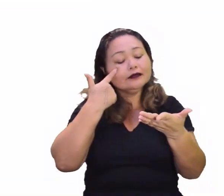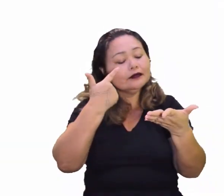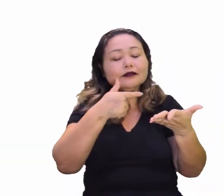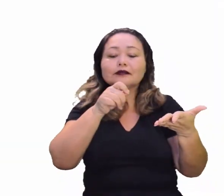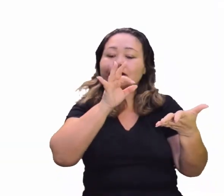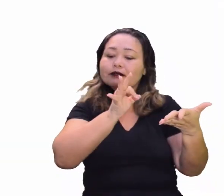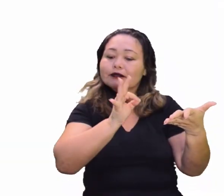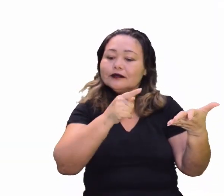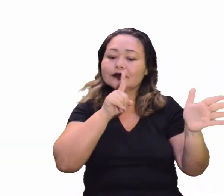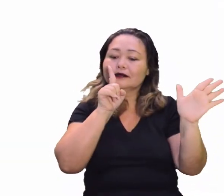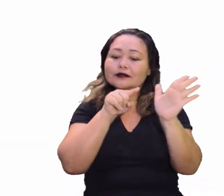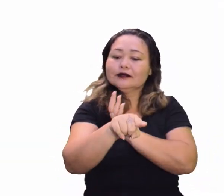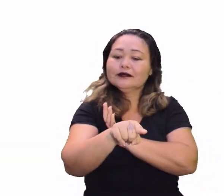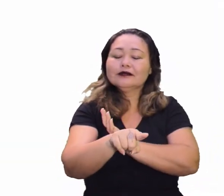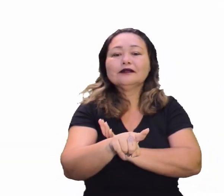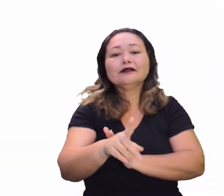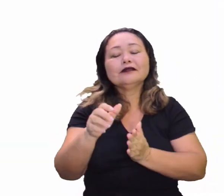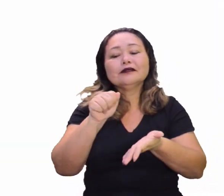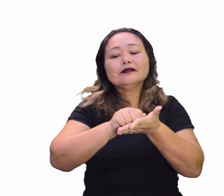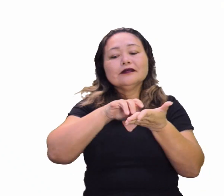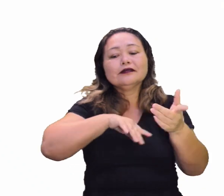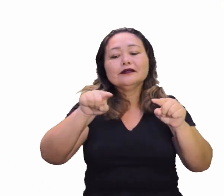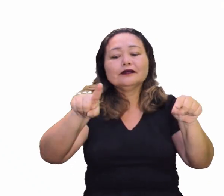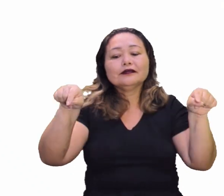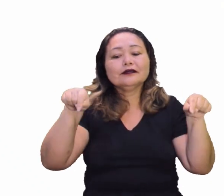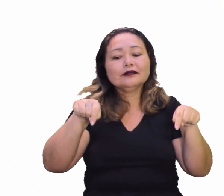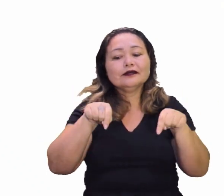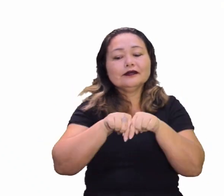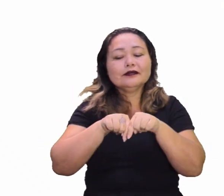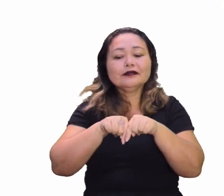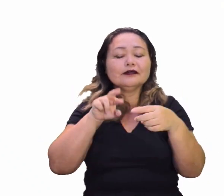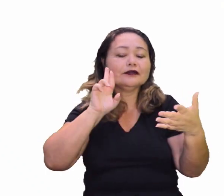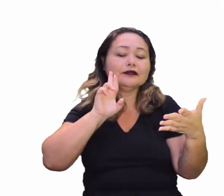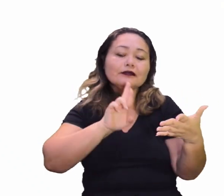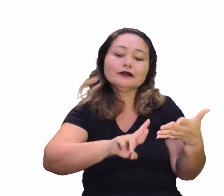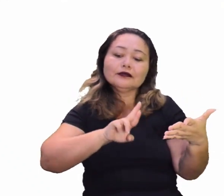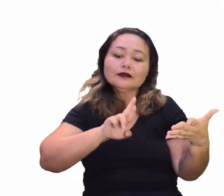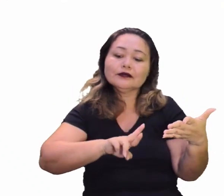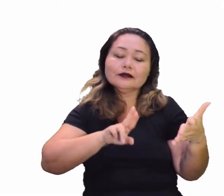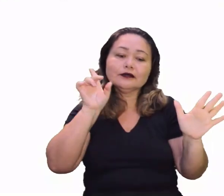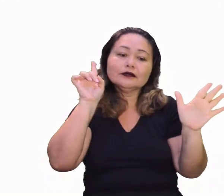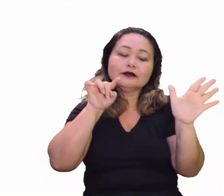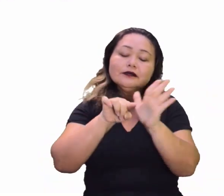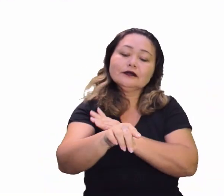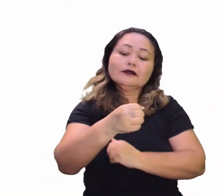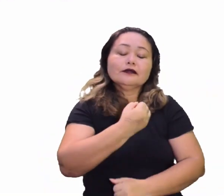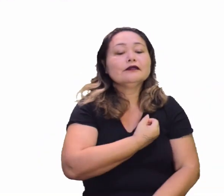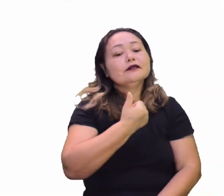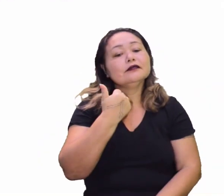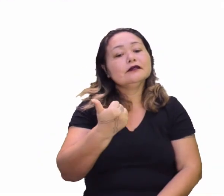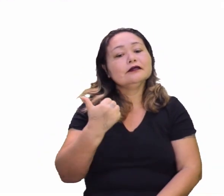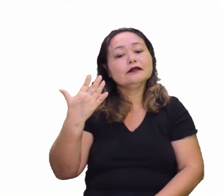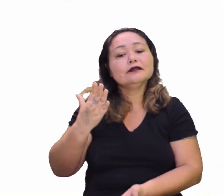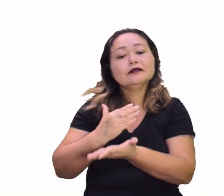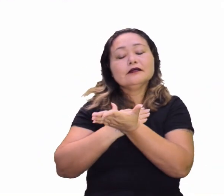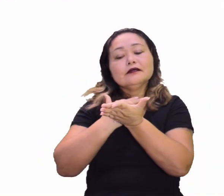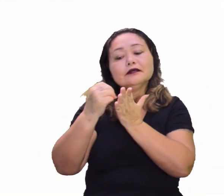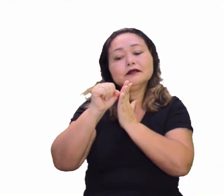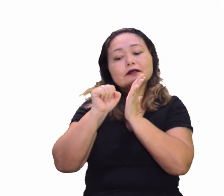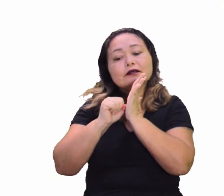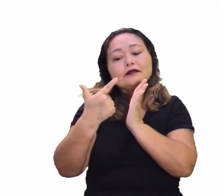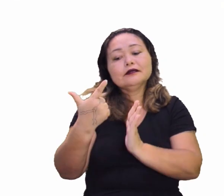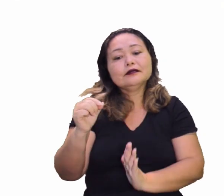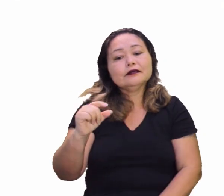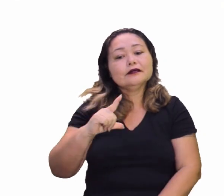você acertou as questões. Bora! Atividade sala, resolução. Questão 1. No início do